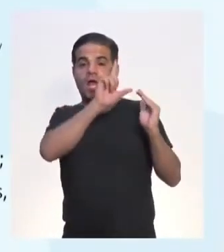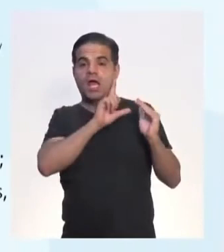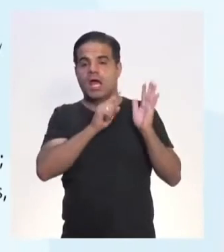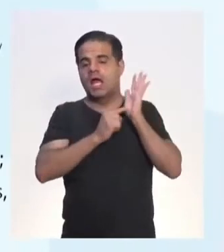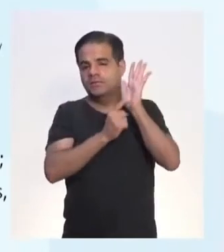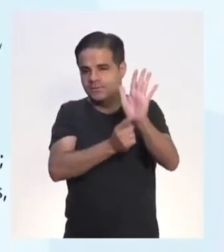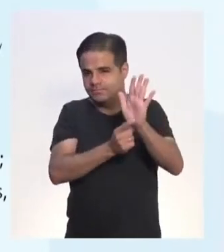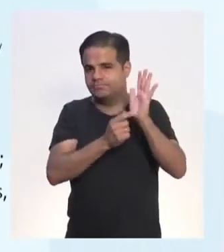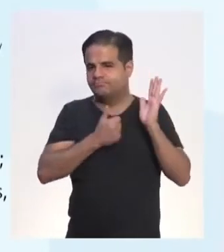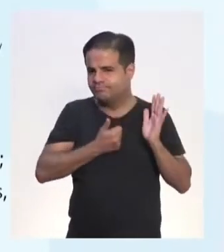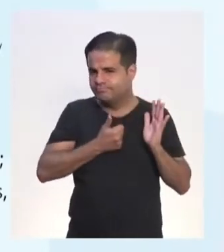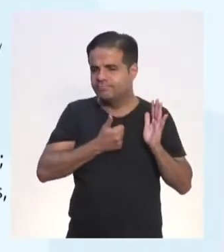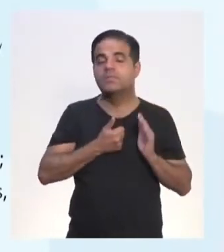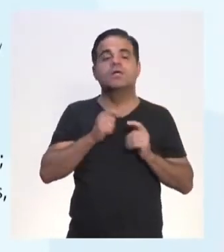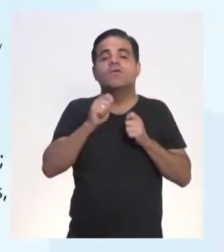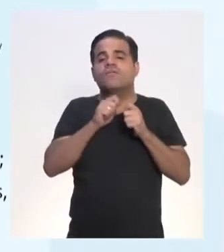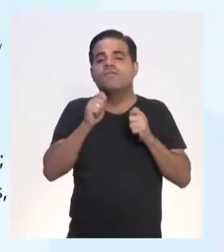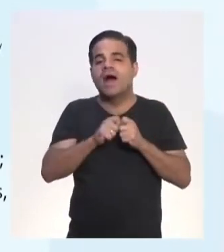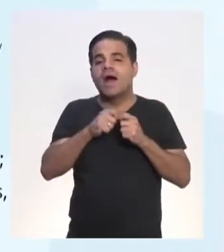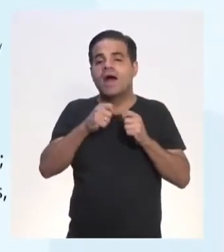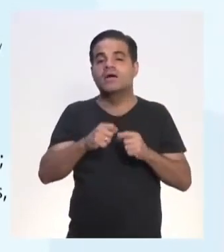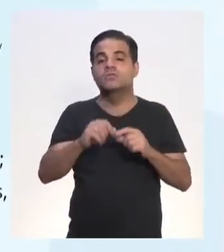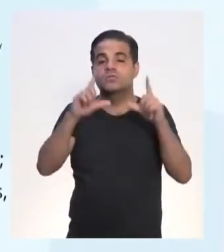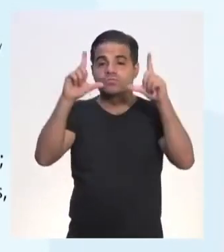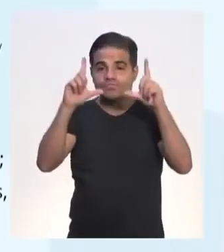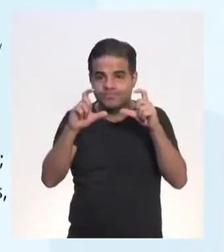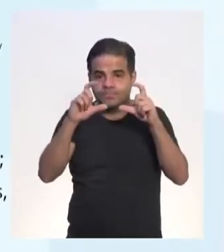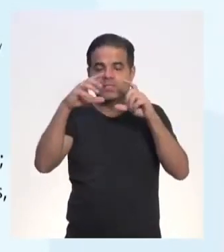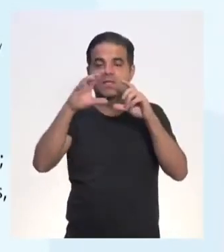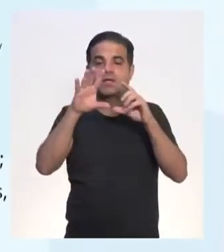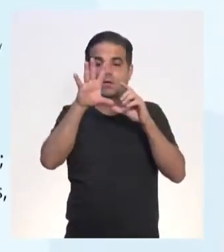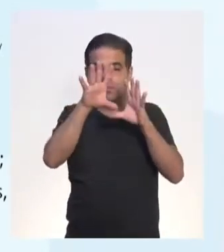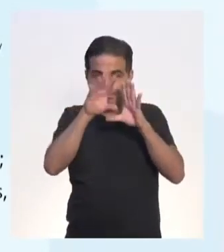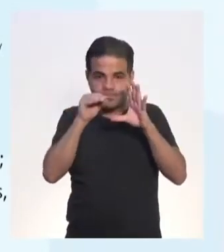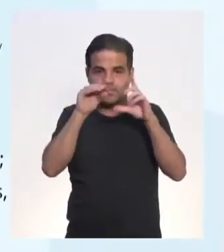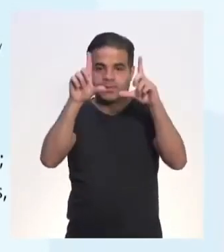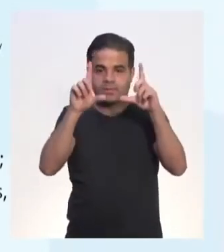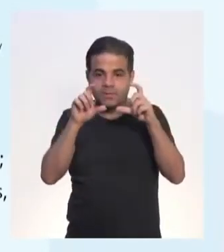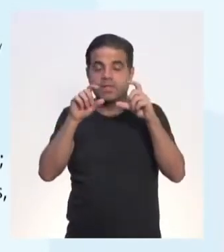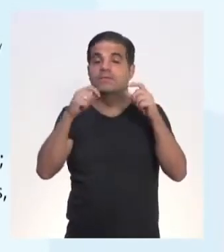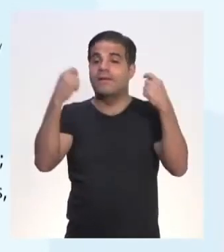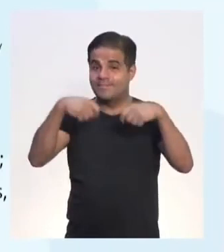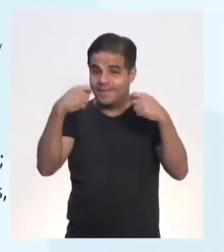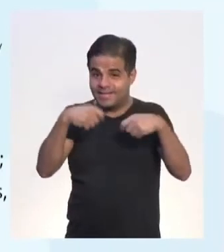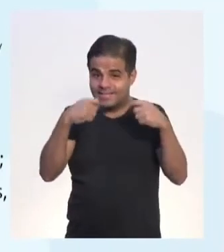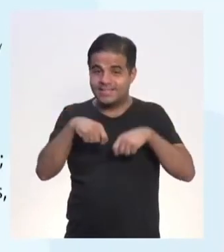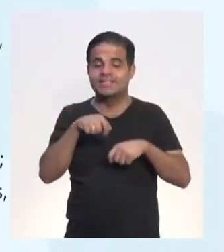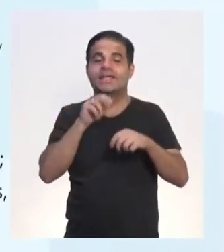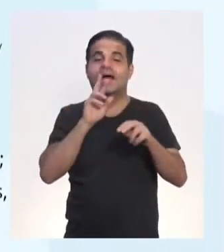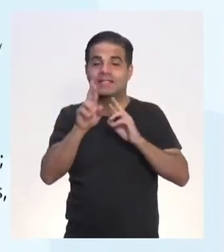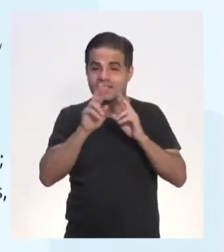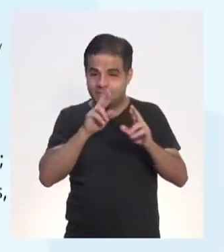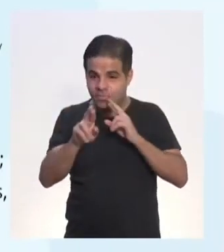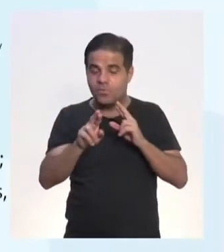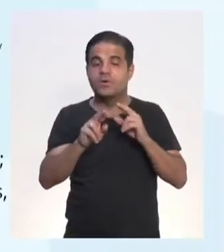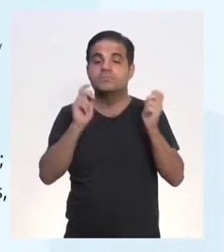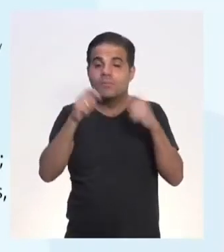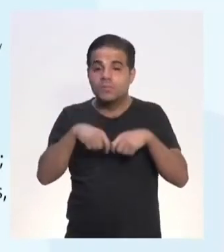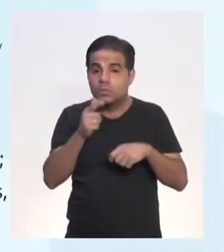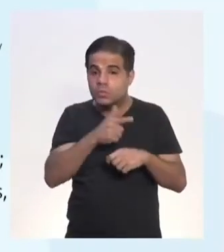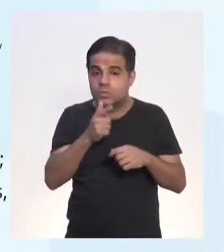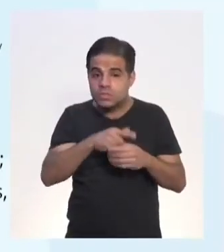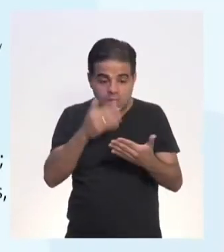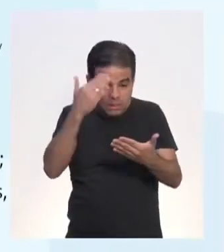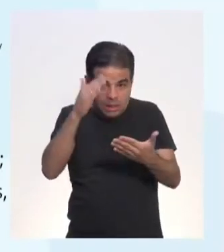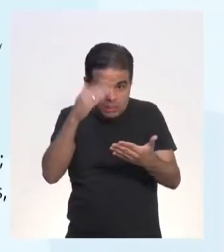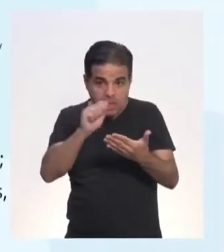Valeu, diretor. Façam o print, porque vocês vão precisar dessas definições para responder as atividades. Boa. Tudo bem?